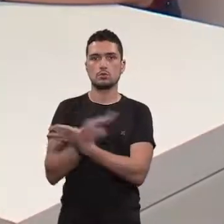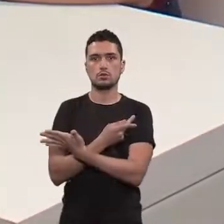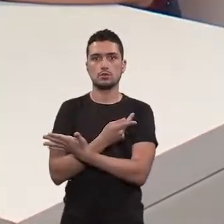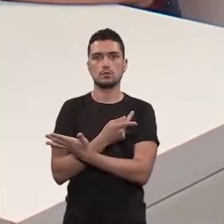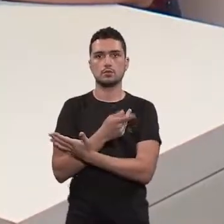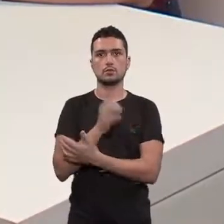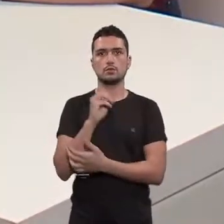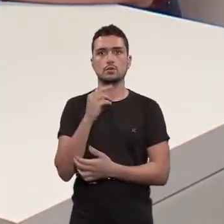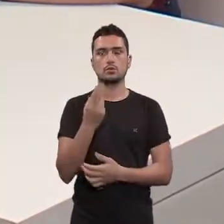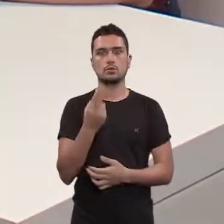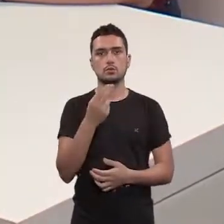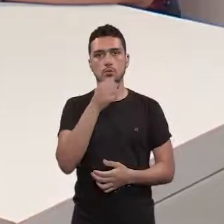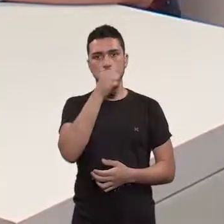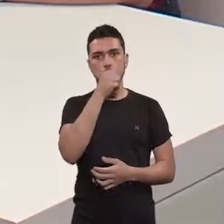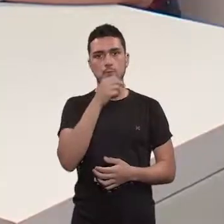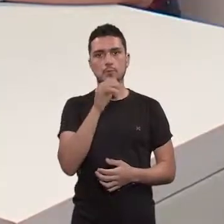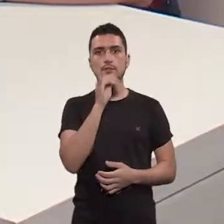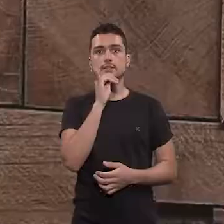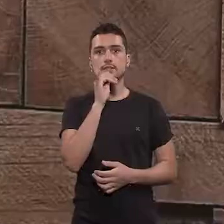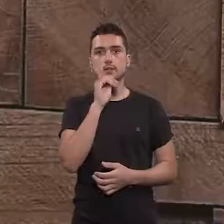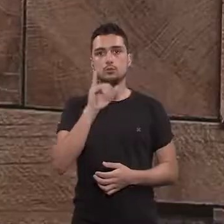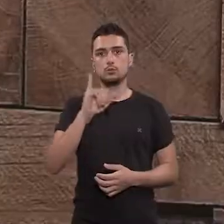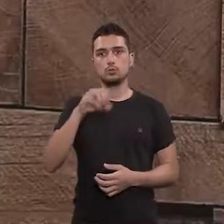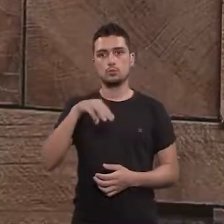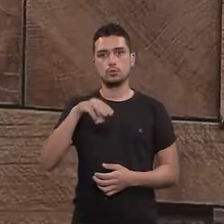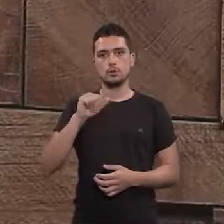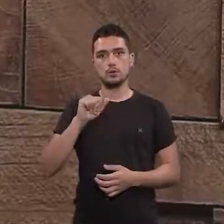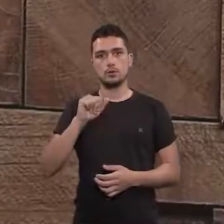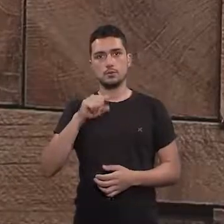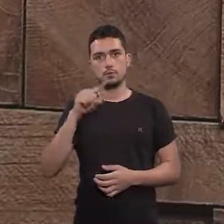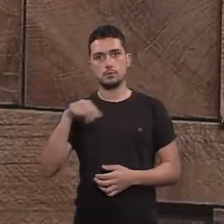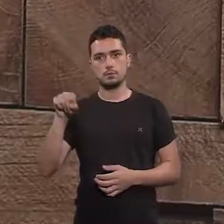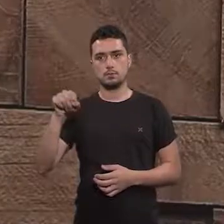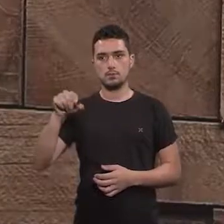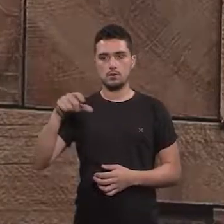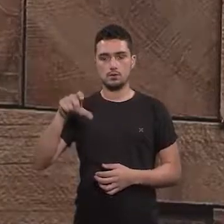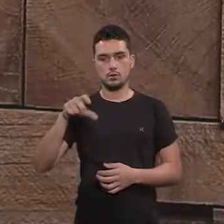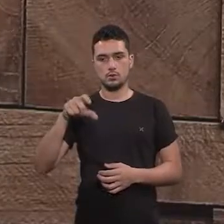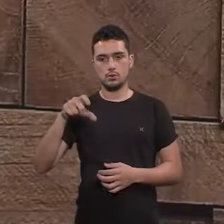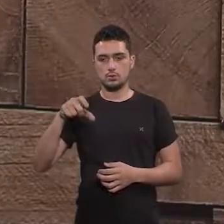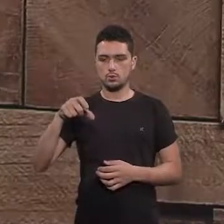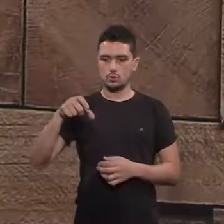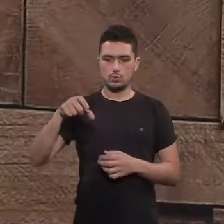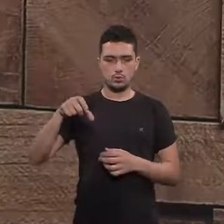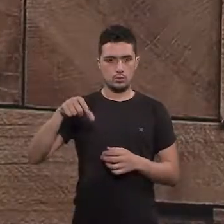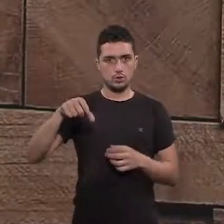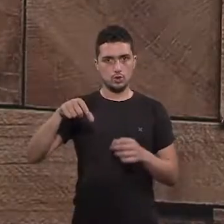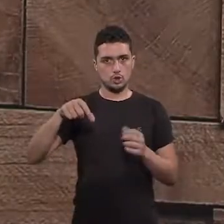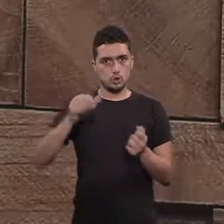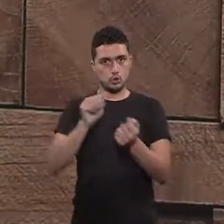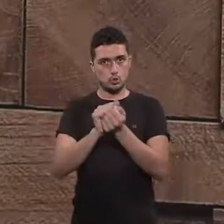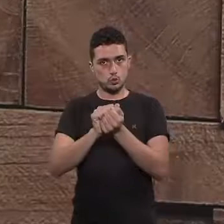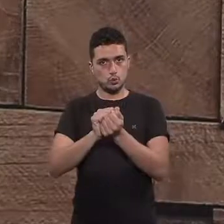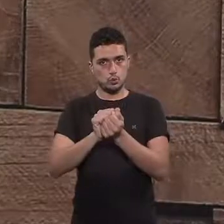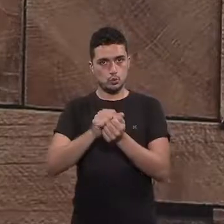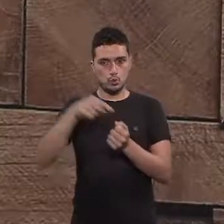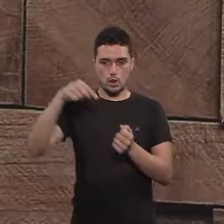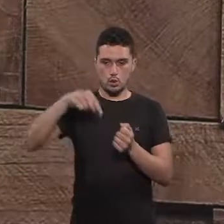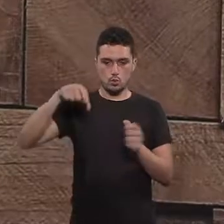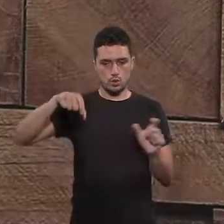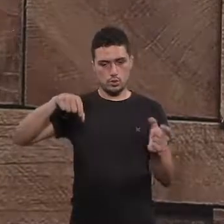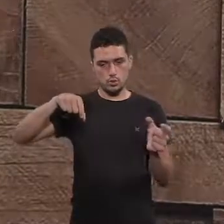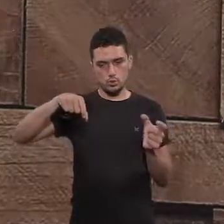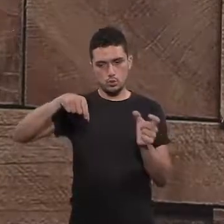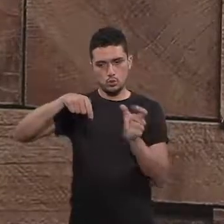Nós pegamos as donas de casa, um ímã, por exemplo, uma tesoura que tem um ímã junto com a agulha, quando ficar muito em contato, a agulha fica imantada.